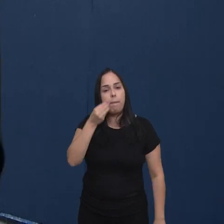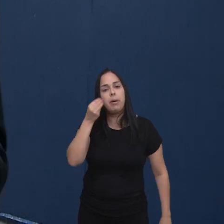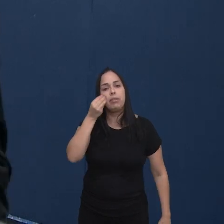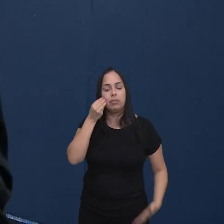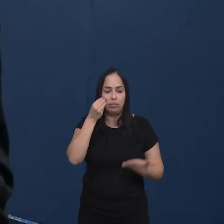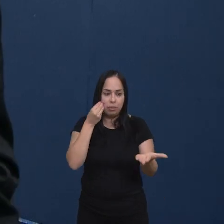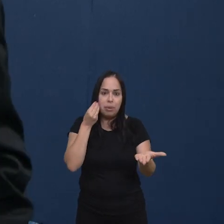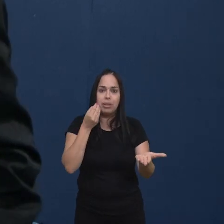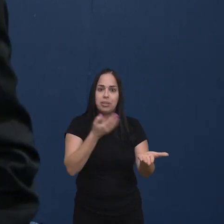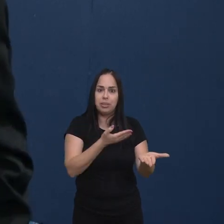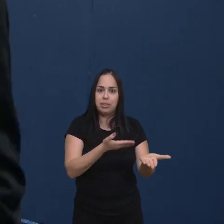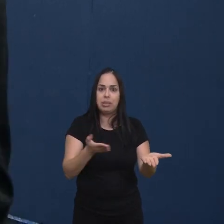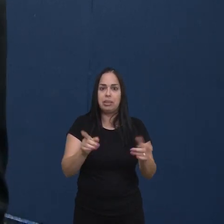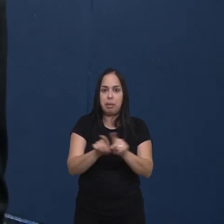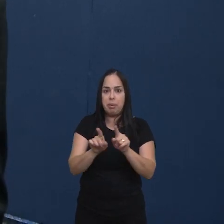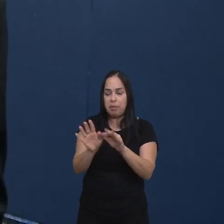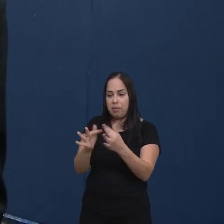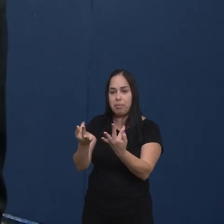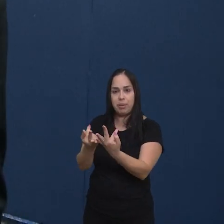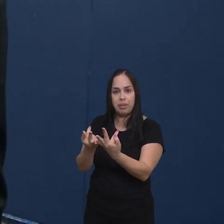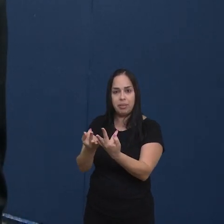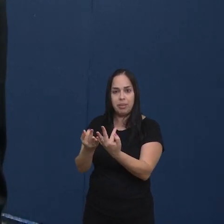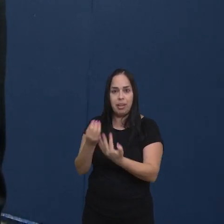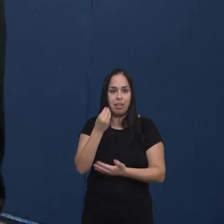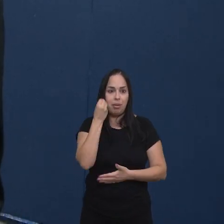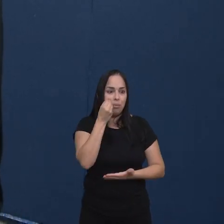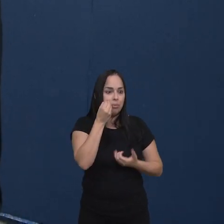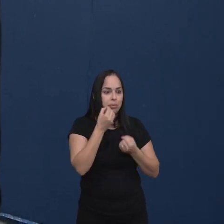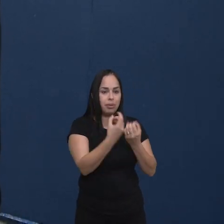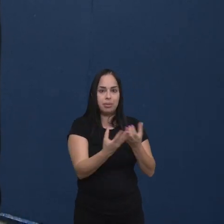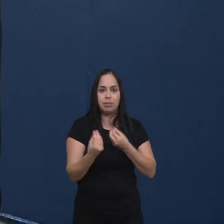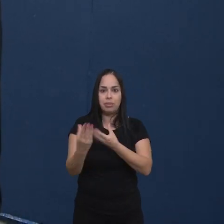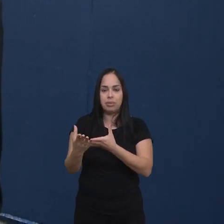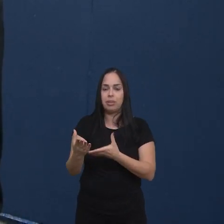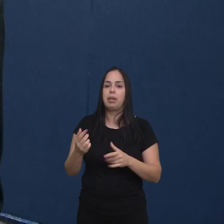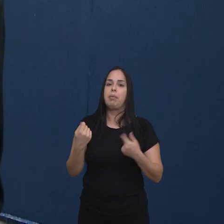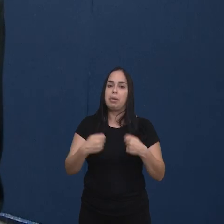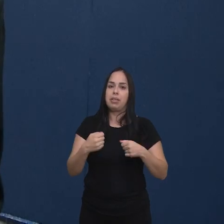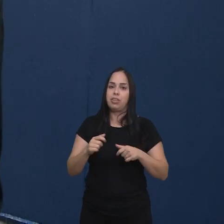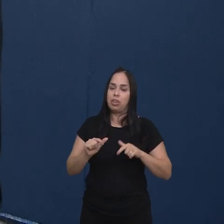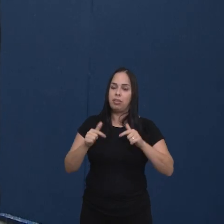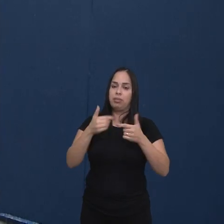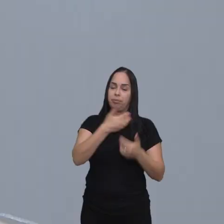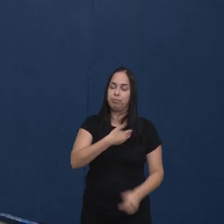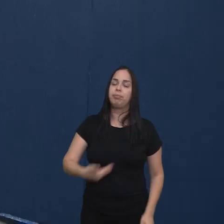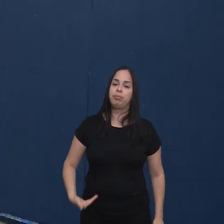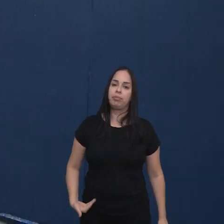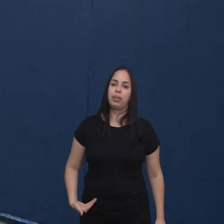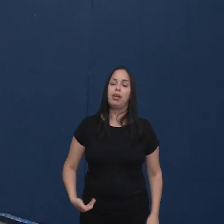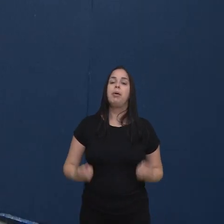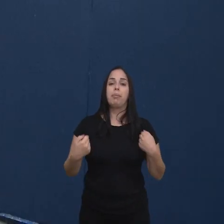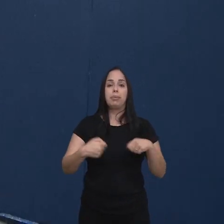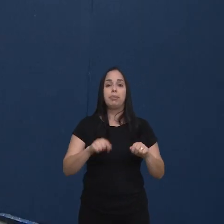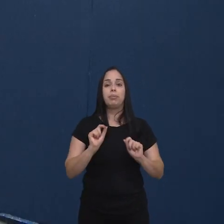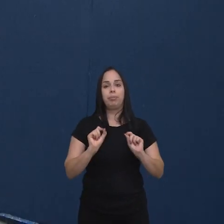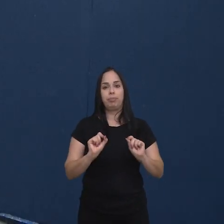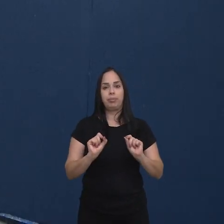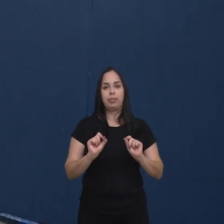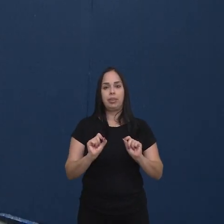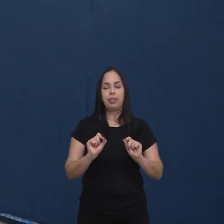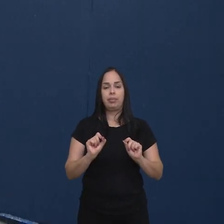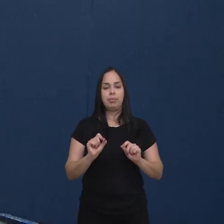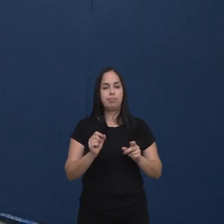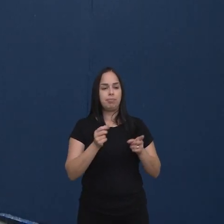proporcionar oportunidades para essas crianças e para suas famílias. Isso depende de iniciativas públicas e a gente